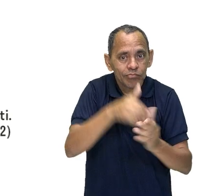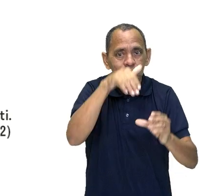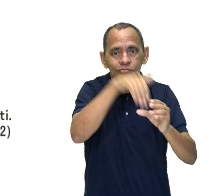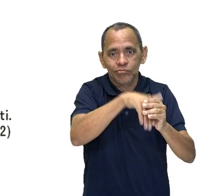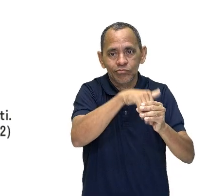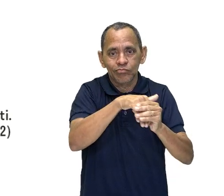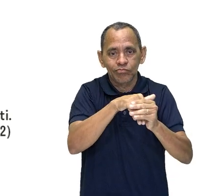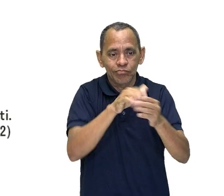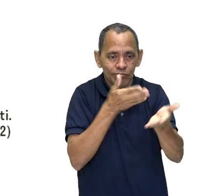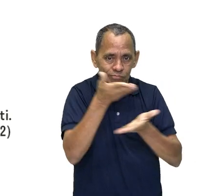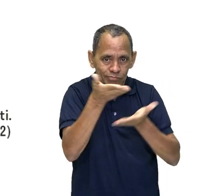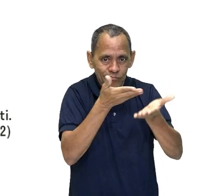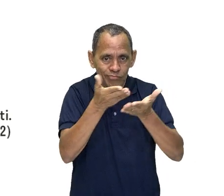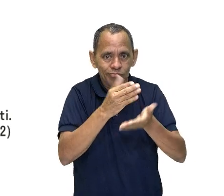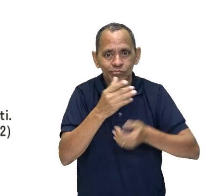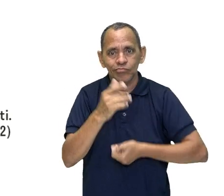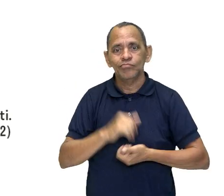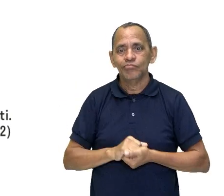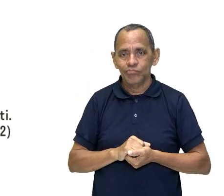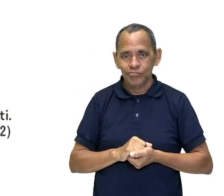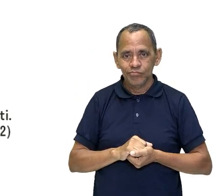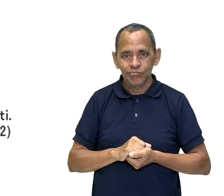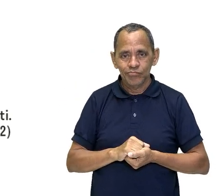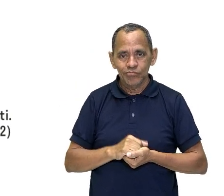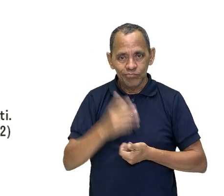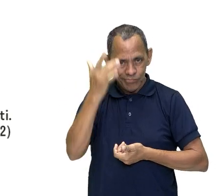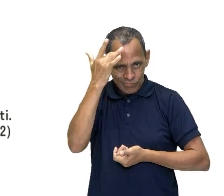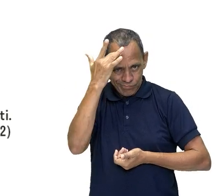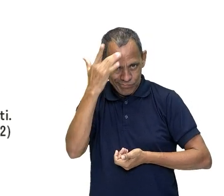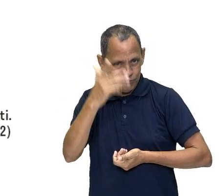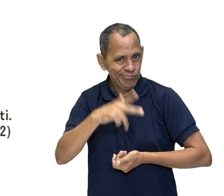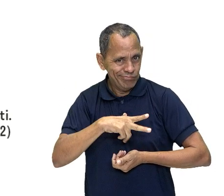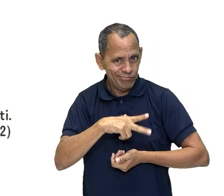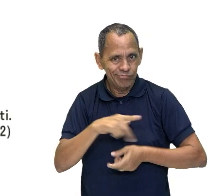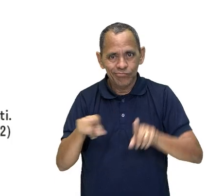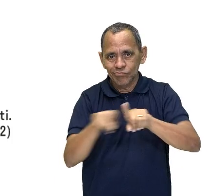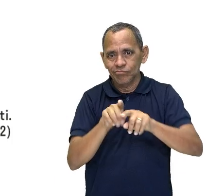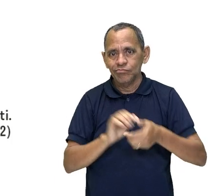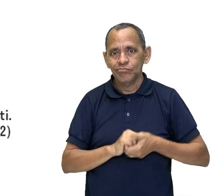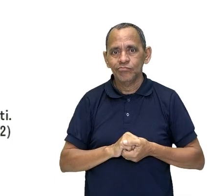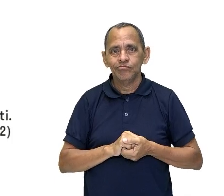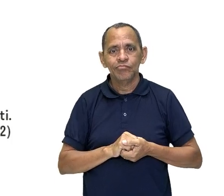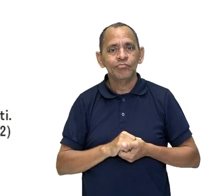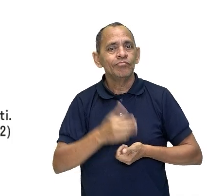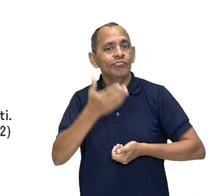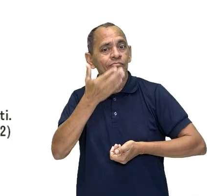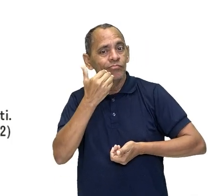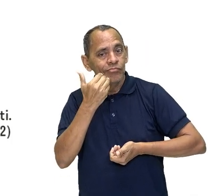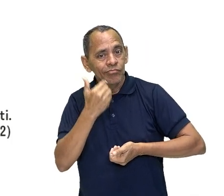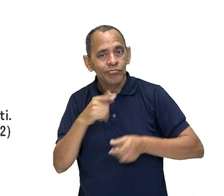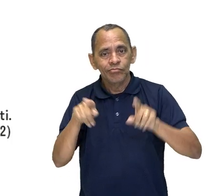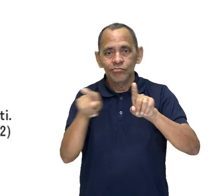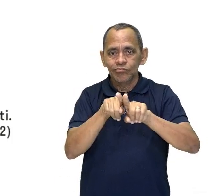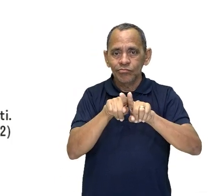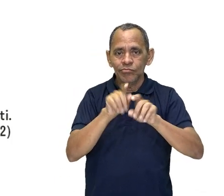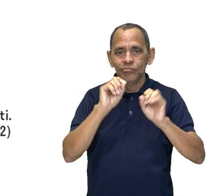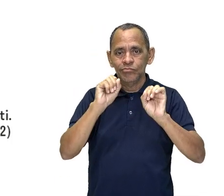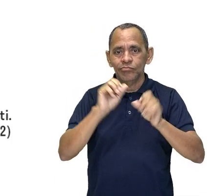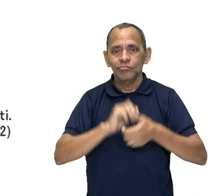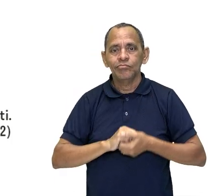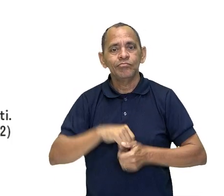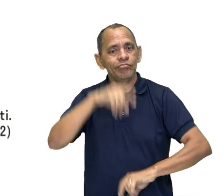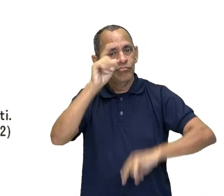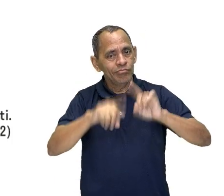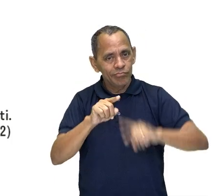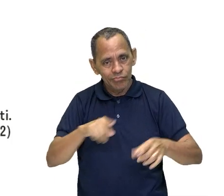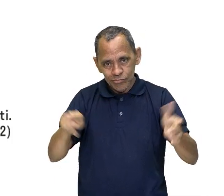troca de favores pessoais. Ele basicamente mandava alimento, mandava objetos que poderiam